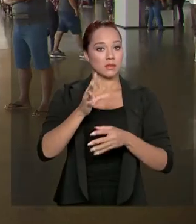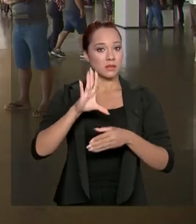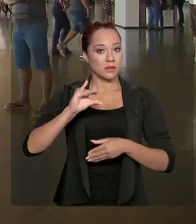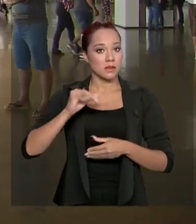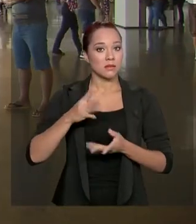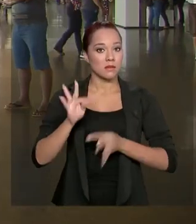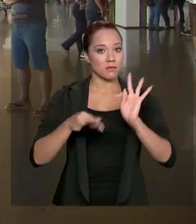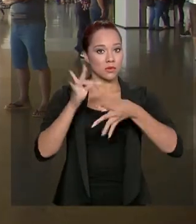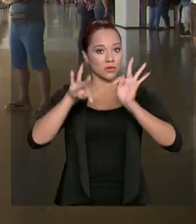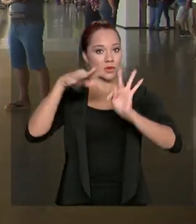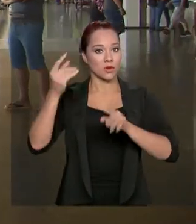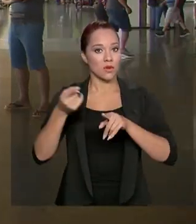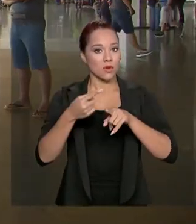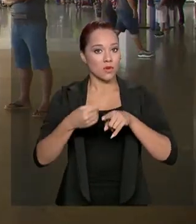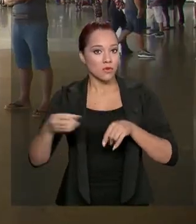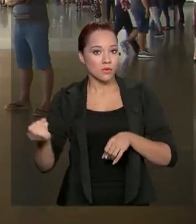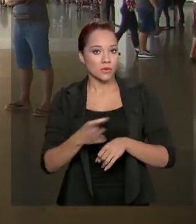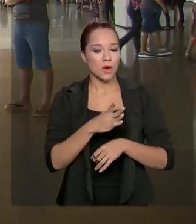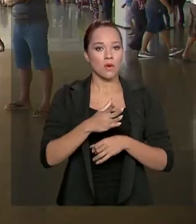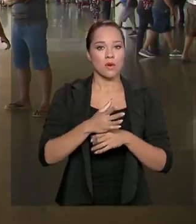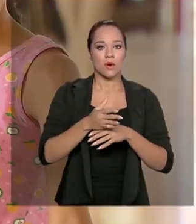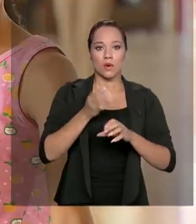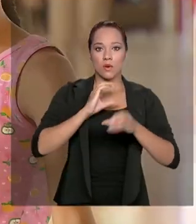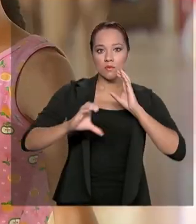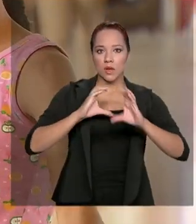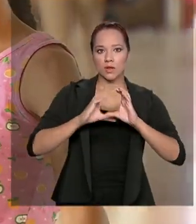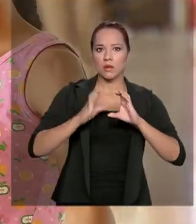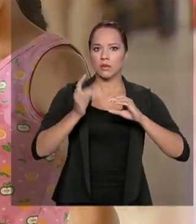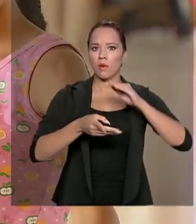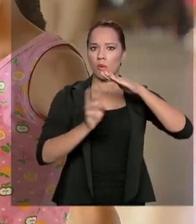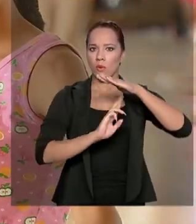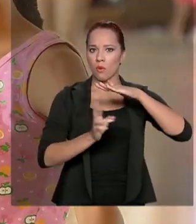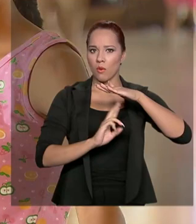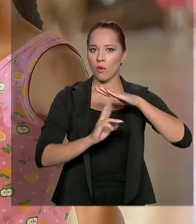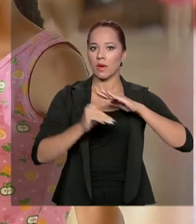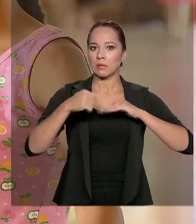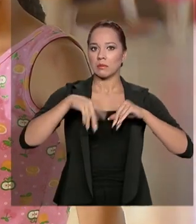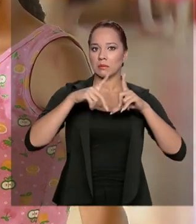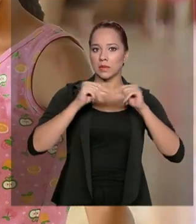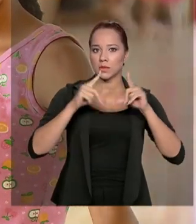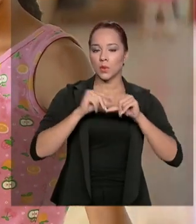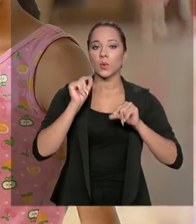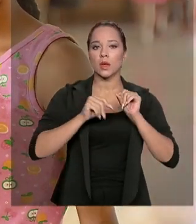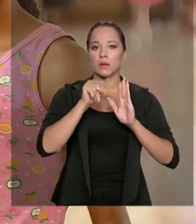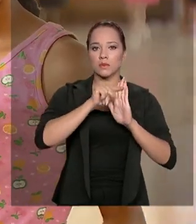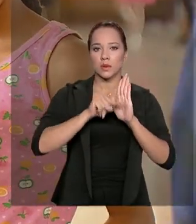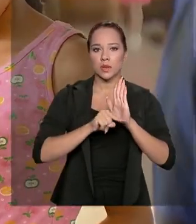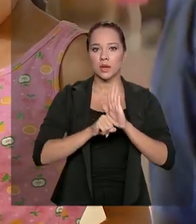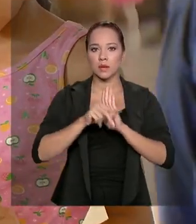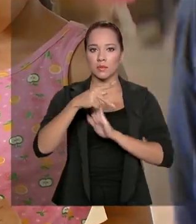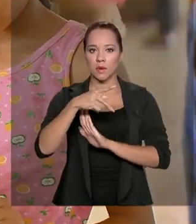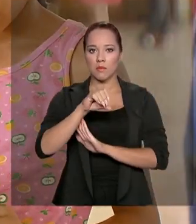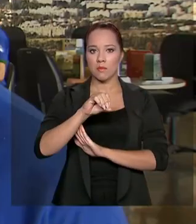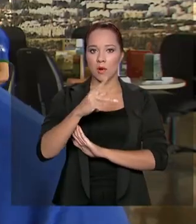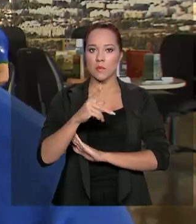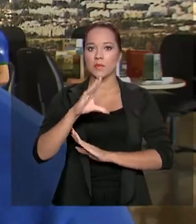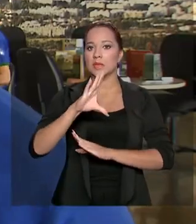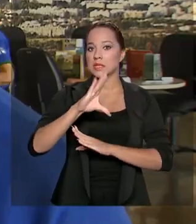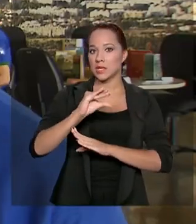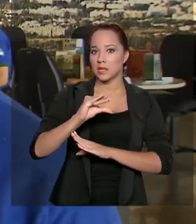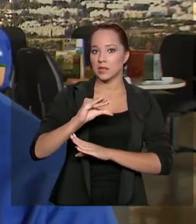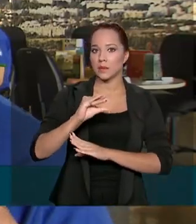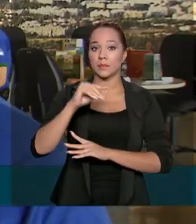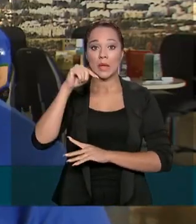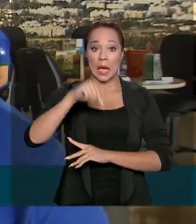Inovações e Comunicações trouxe para a rodoviária interestadual de Brasília o programa Pop Ciência. Essa